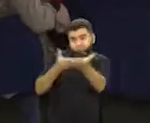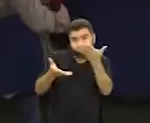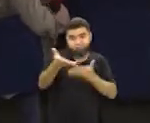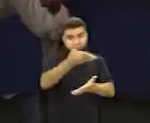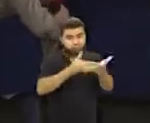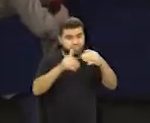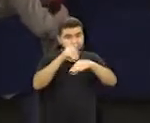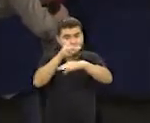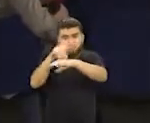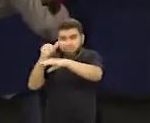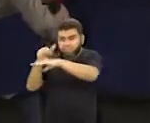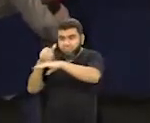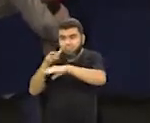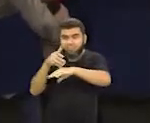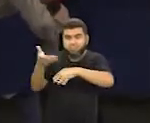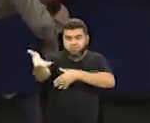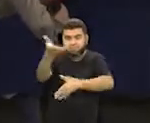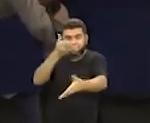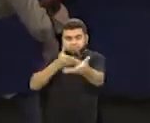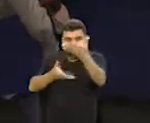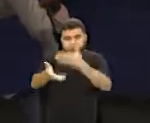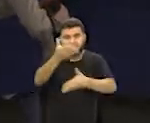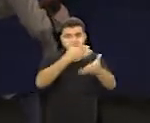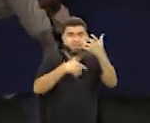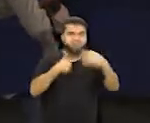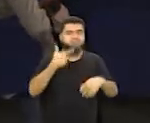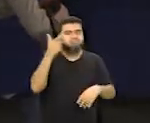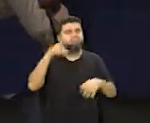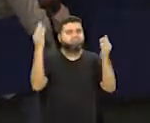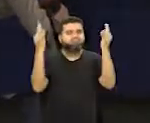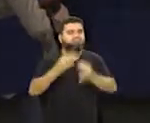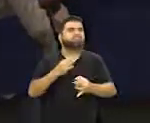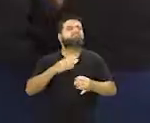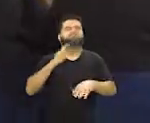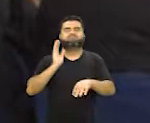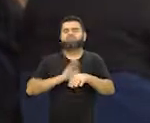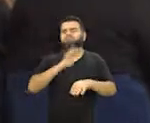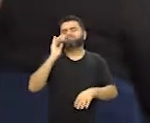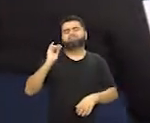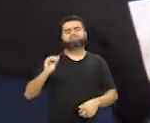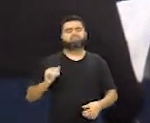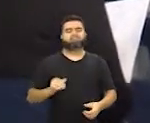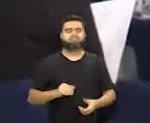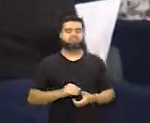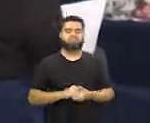gente compartilha experiências e aí a chance de acertar é maior.